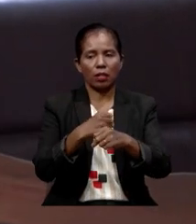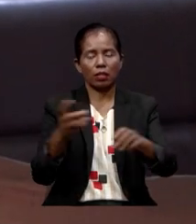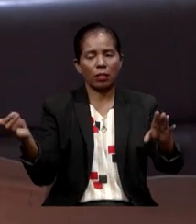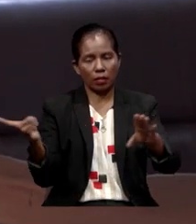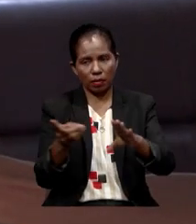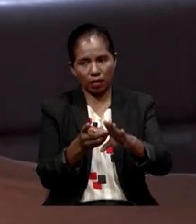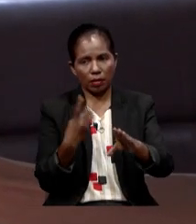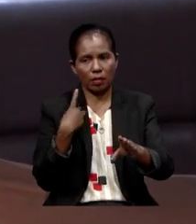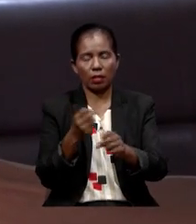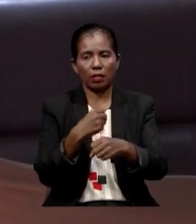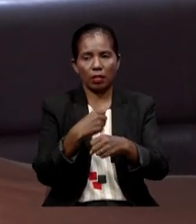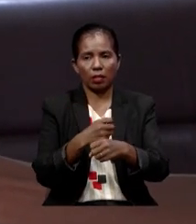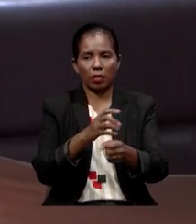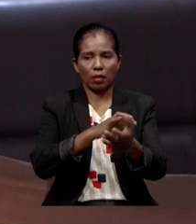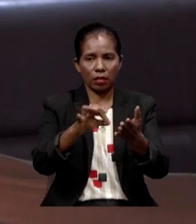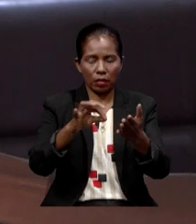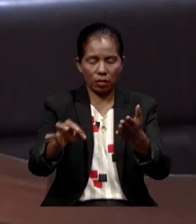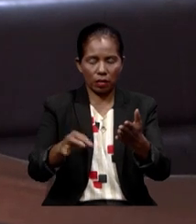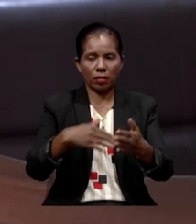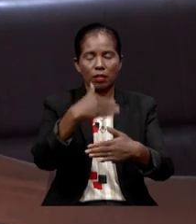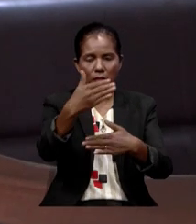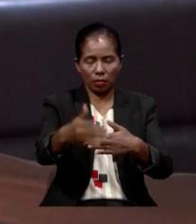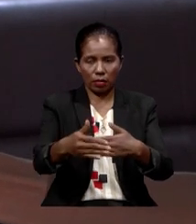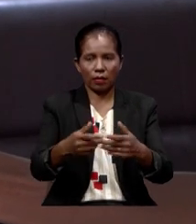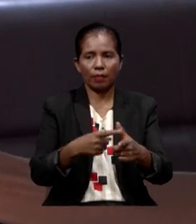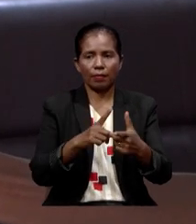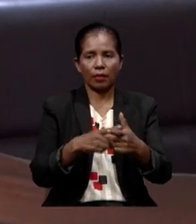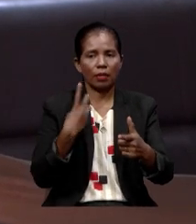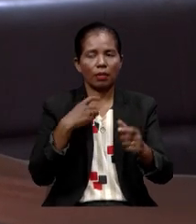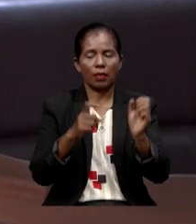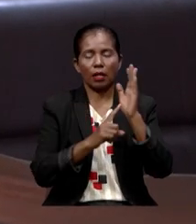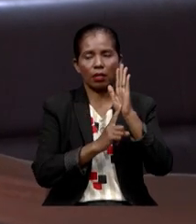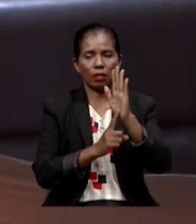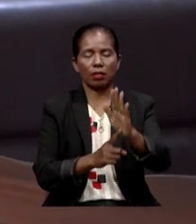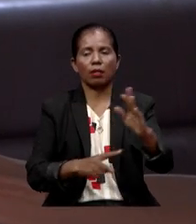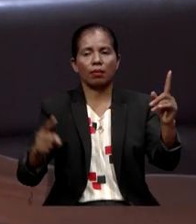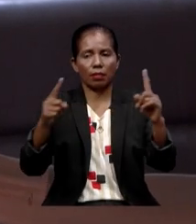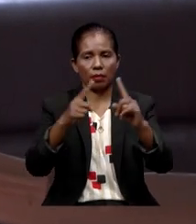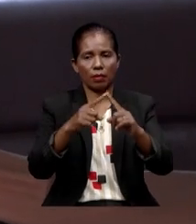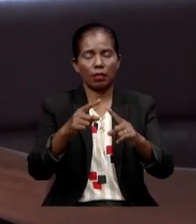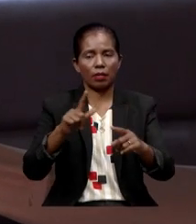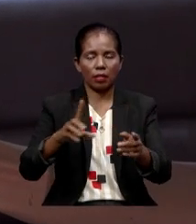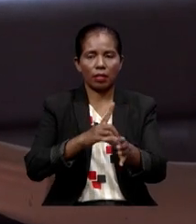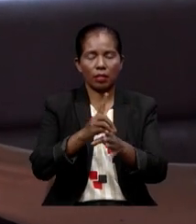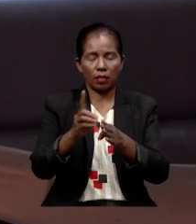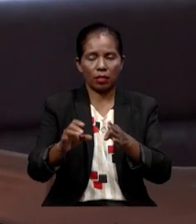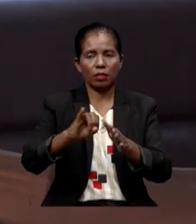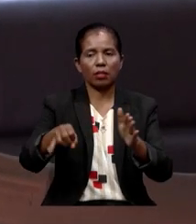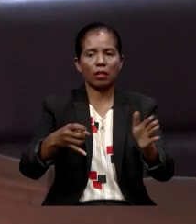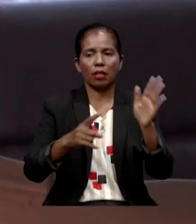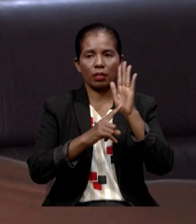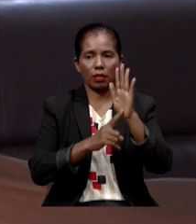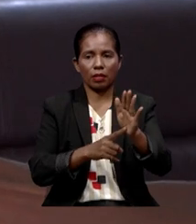mas aí tu ralou ter a registração para fazer segundo linha. A tu não é bela ratou baia, o Sira Direção Geral se ratou